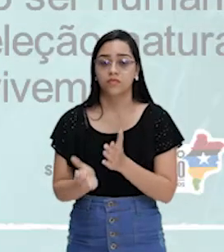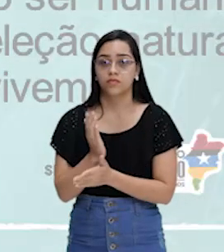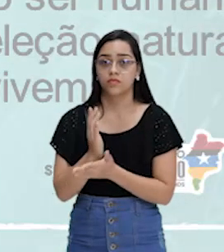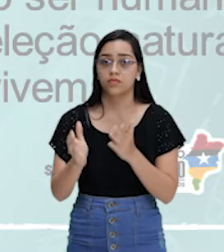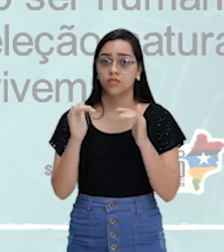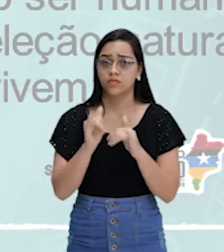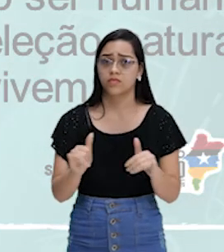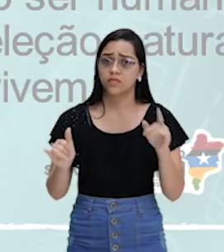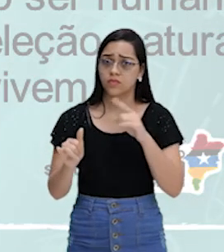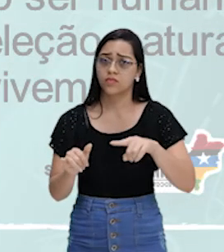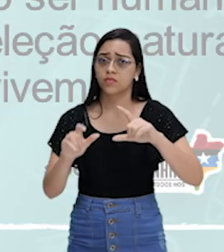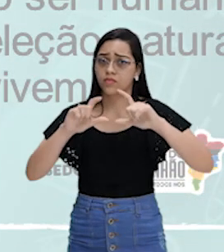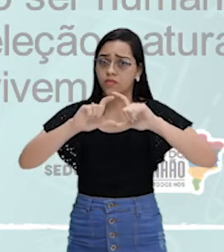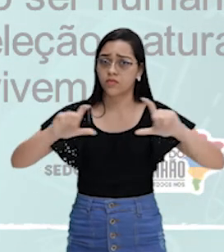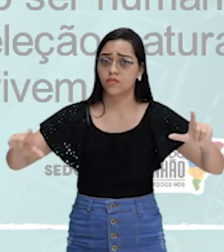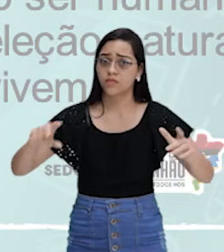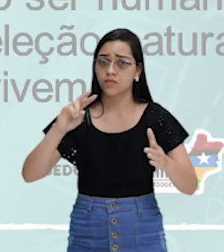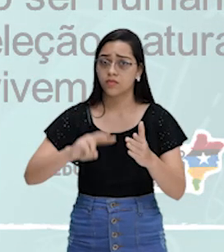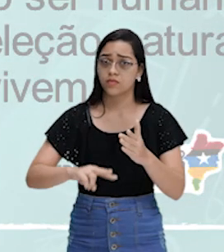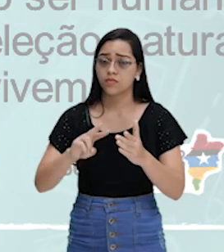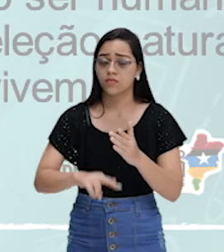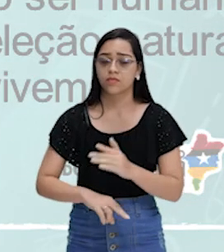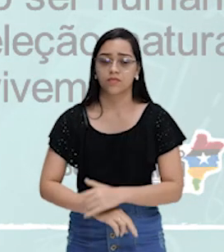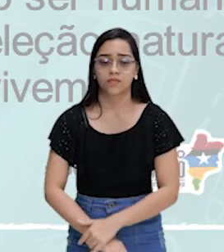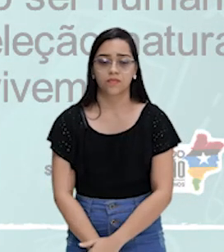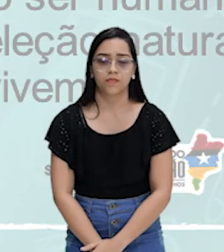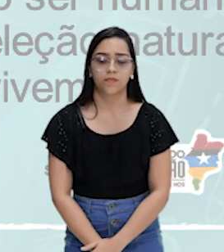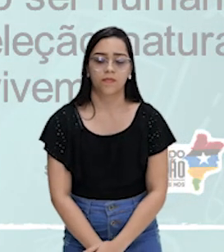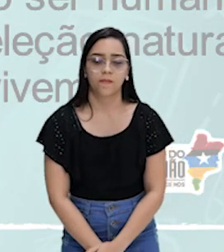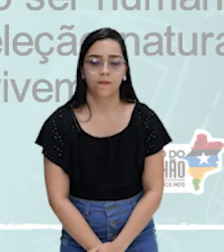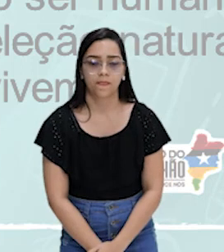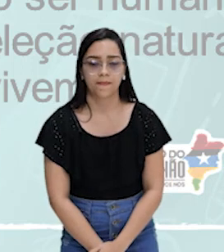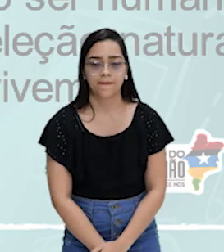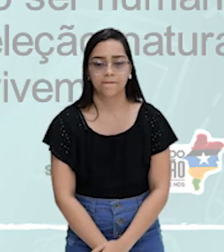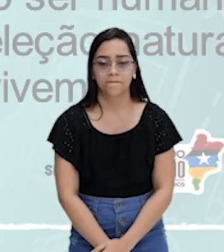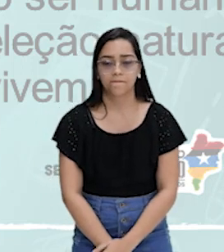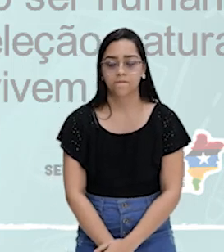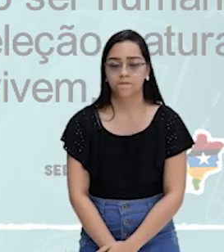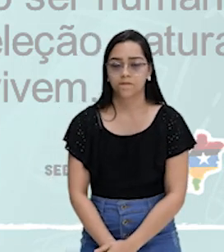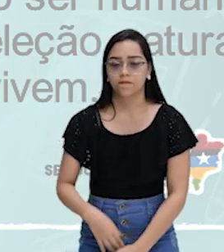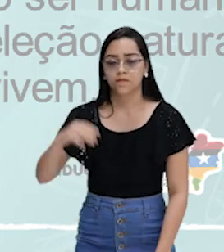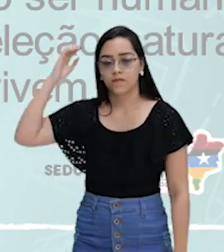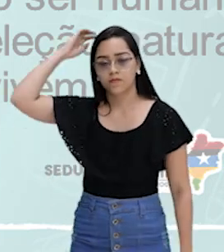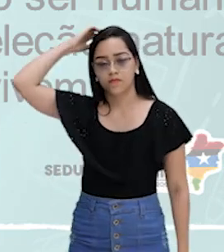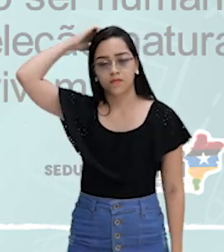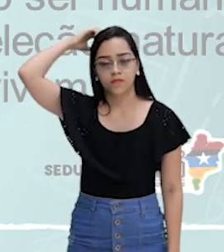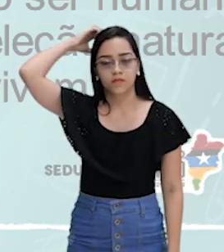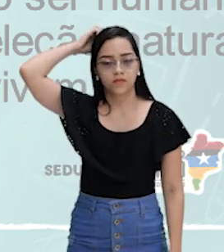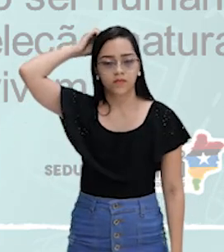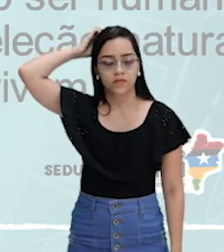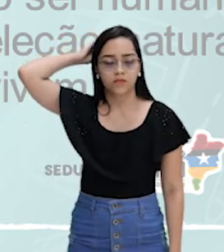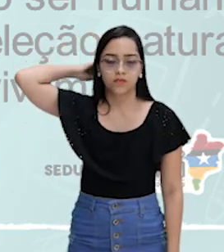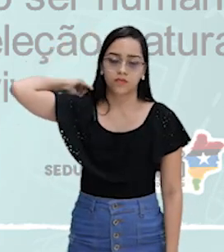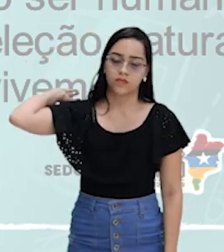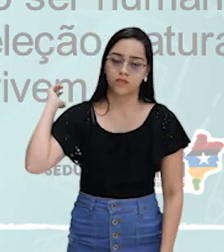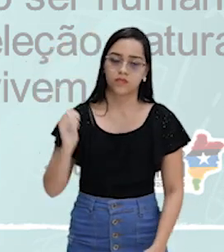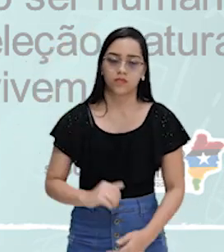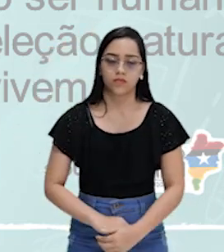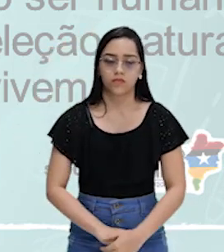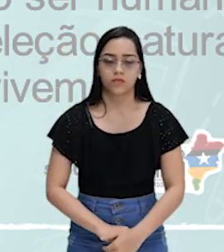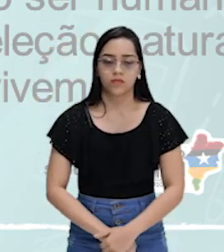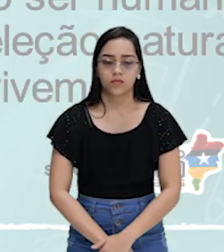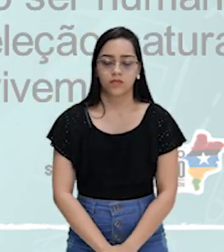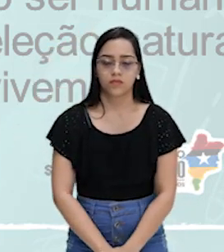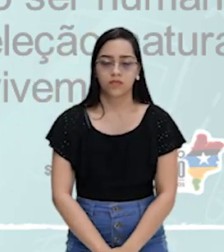algumas informações para vocês. Olha só. Ao lado de todo esse desenvolvimento tecnológico, a Europa presenciou, na segunda metade